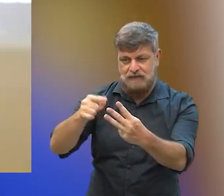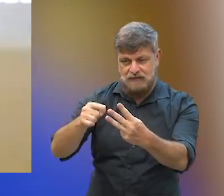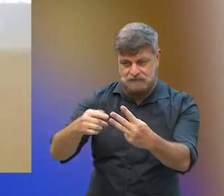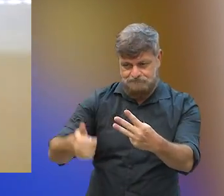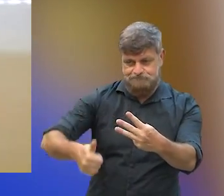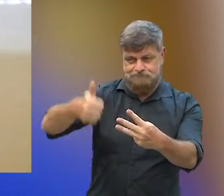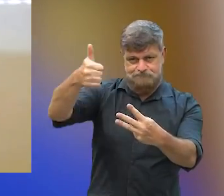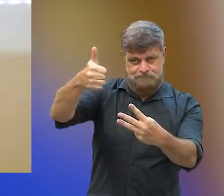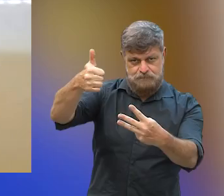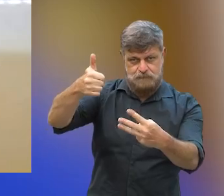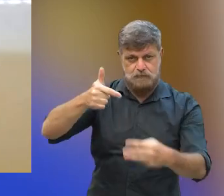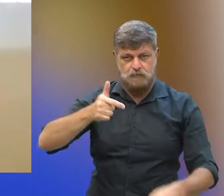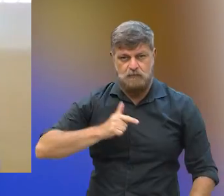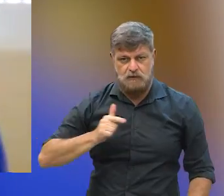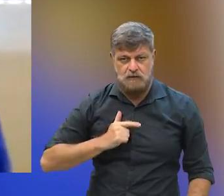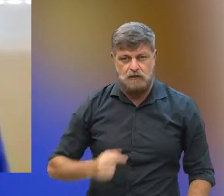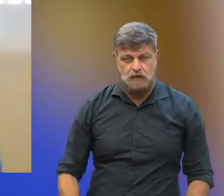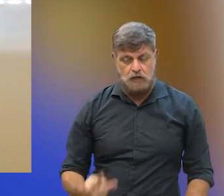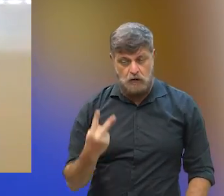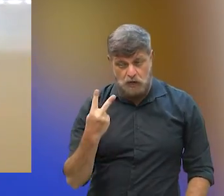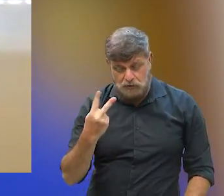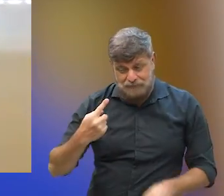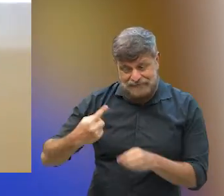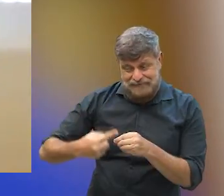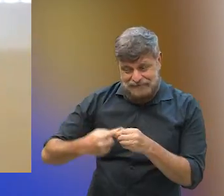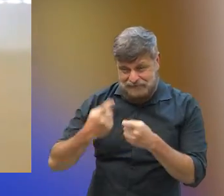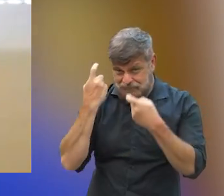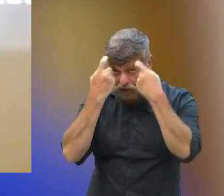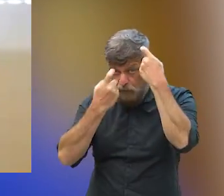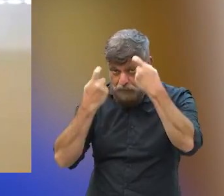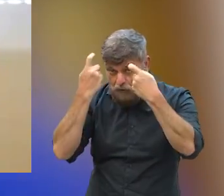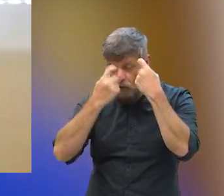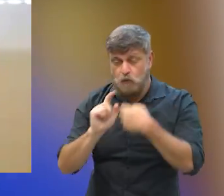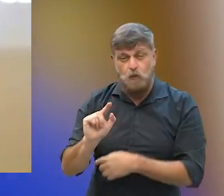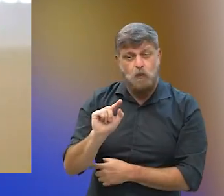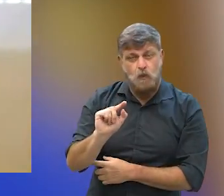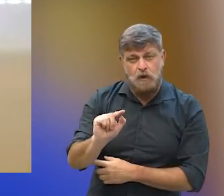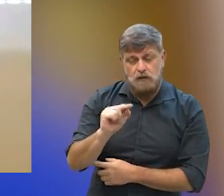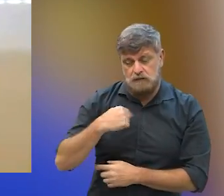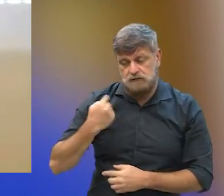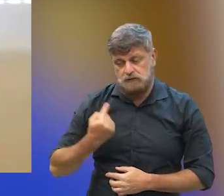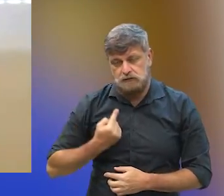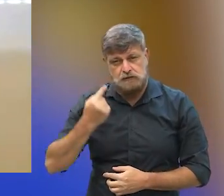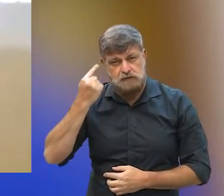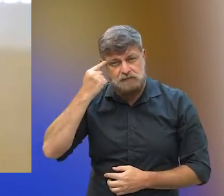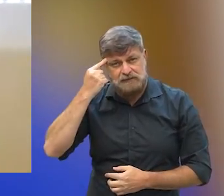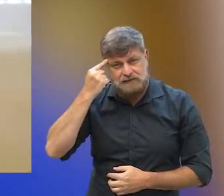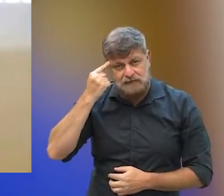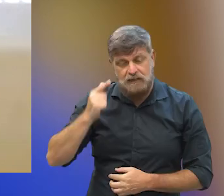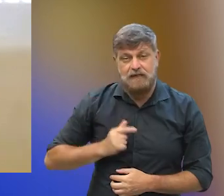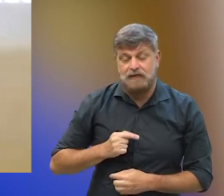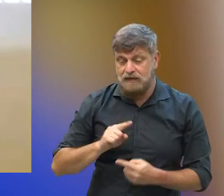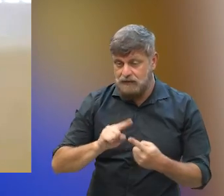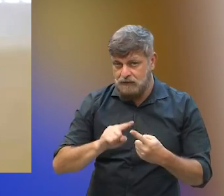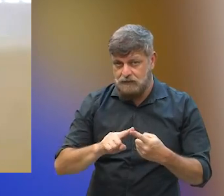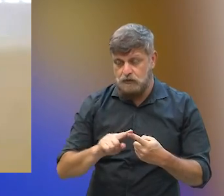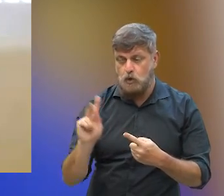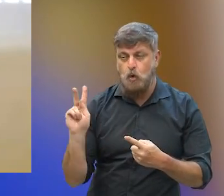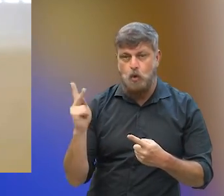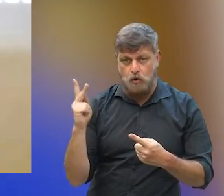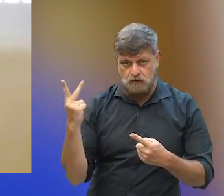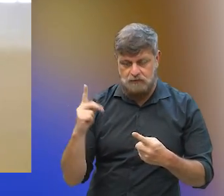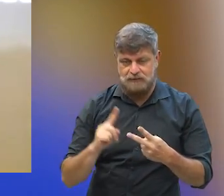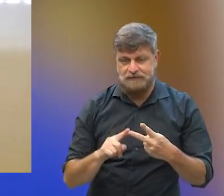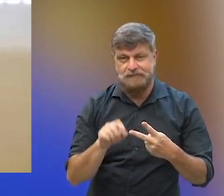bem, vocês têm dois casos mais preocupantes, do ponto de vista de vegetação nativa, que é Hortolândia